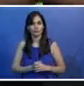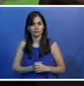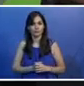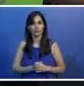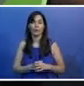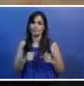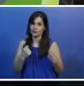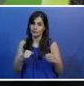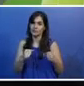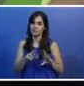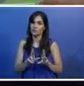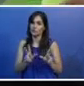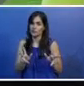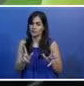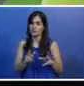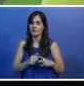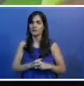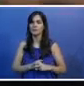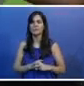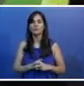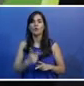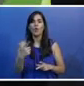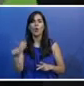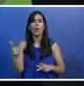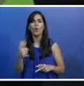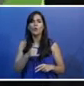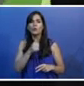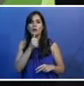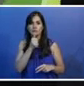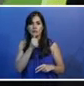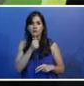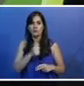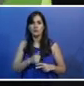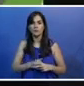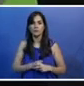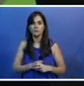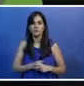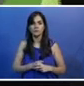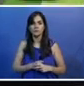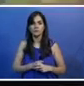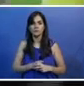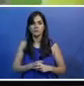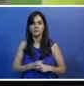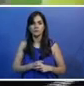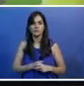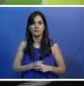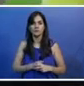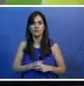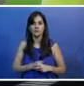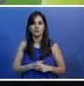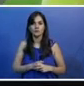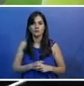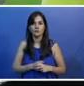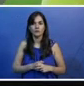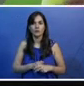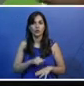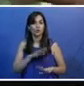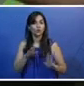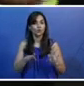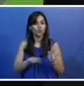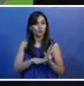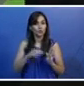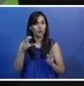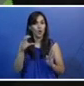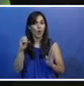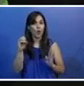isso. Aqui mais alguns exemplos. Coeficiente está em azul, parte literal em amarelo.